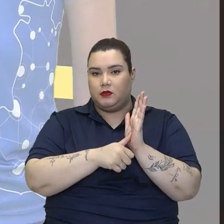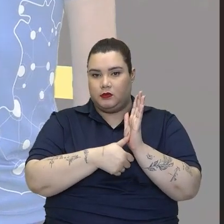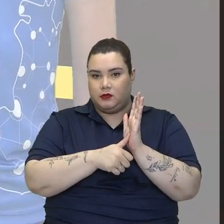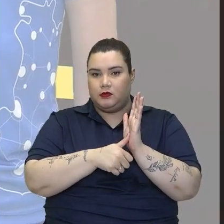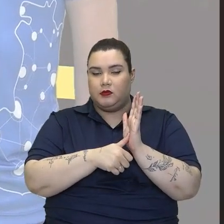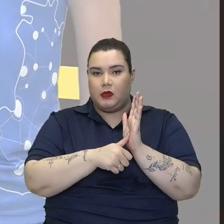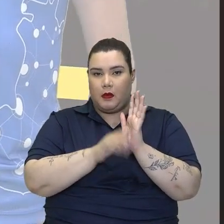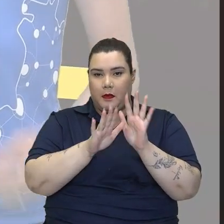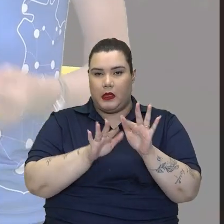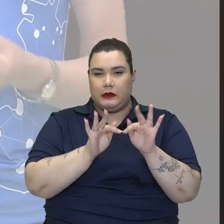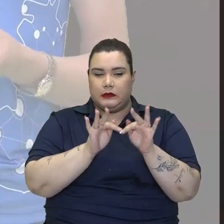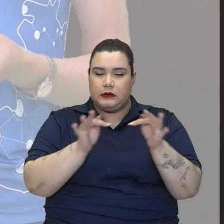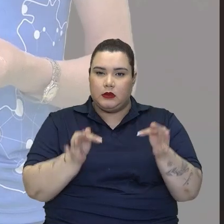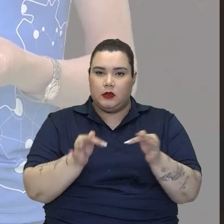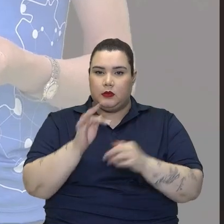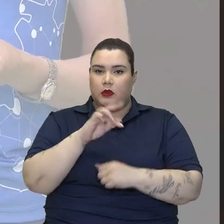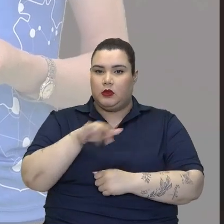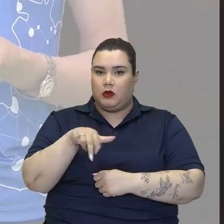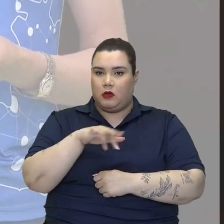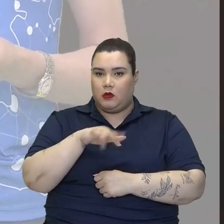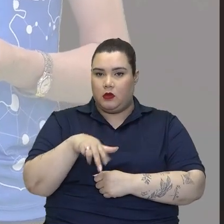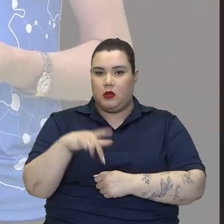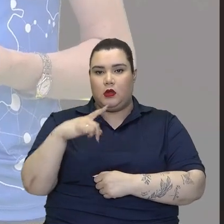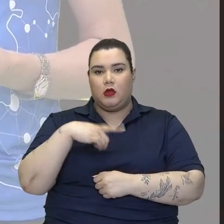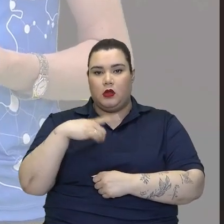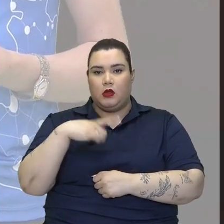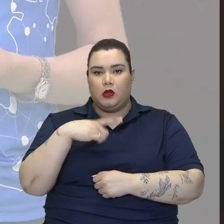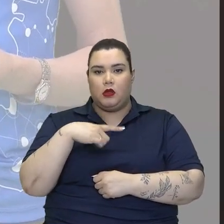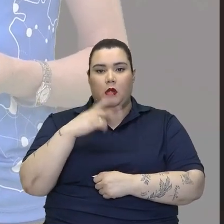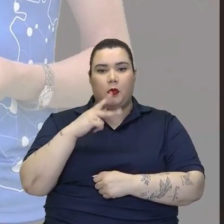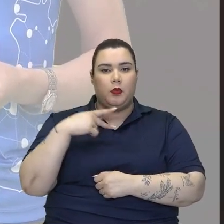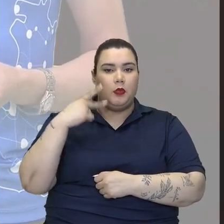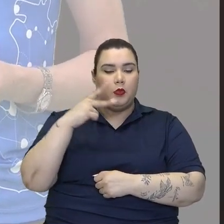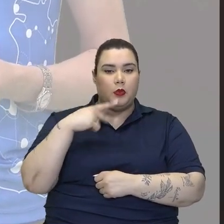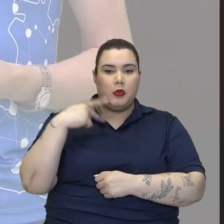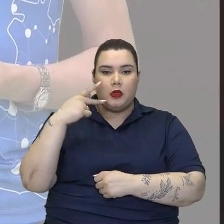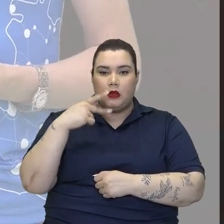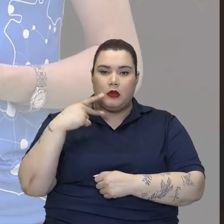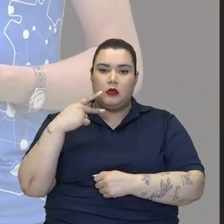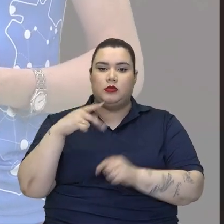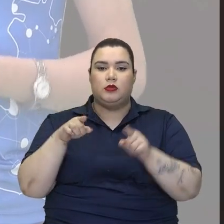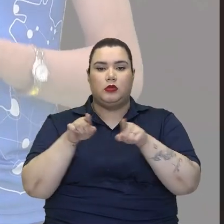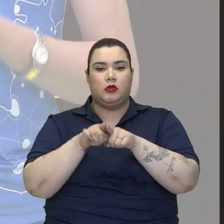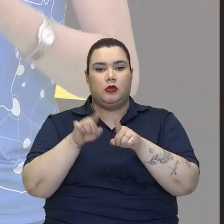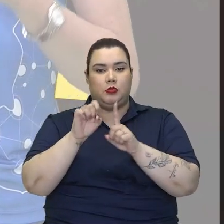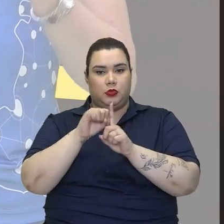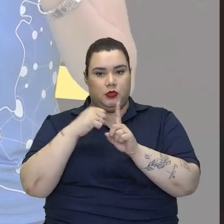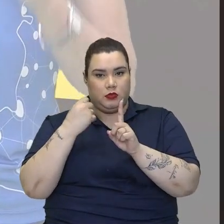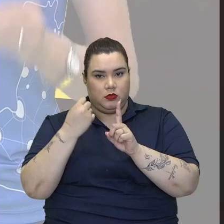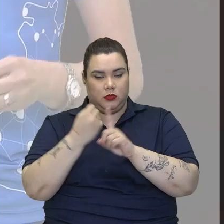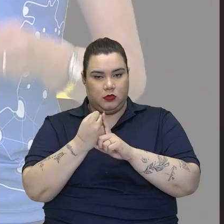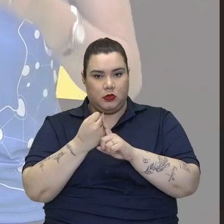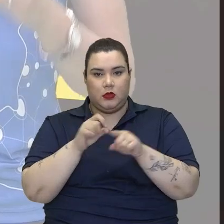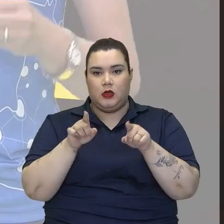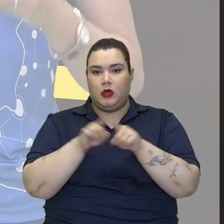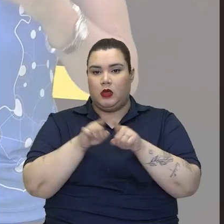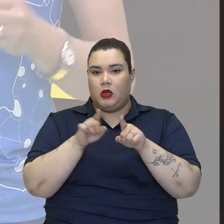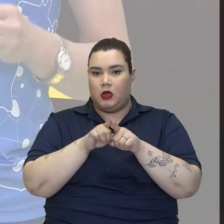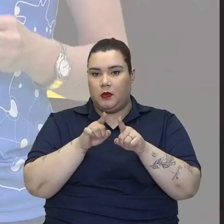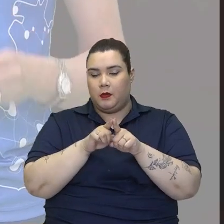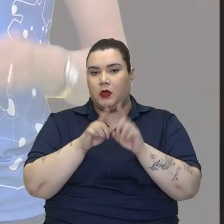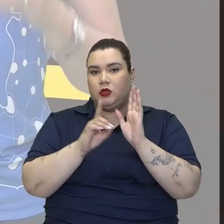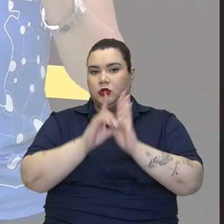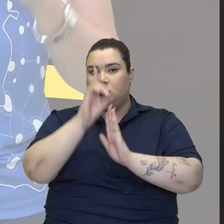é tão simples. É uma questão que envolve questões políticas, questões sociais e civis.